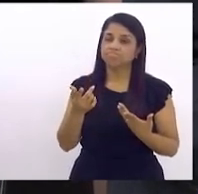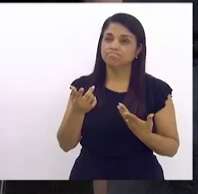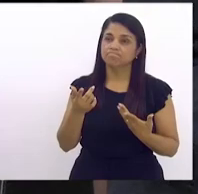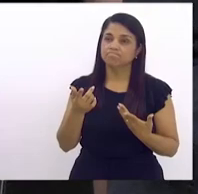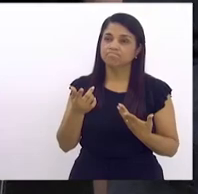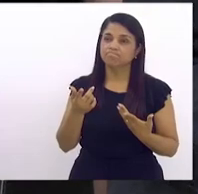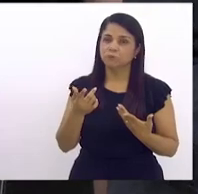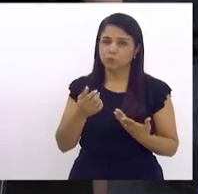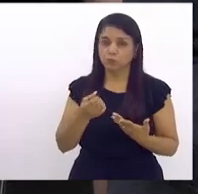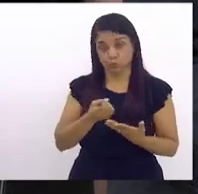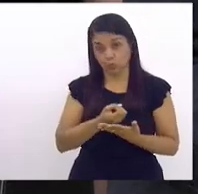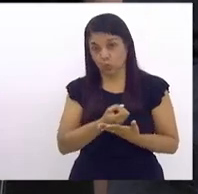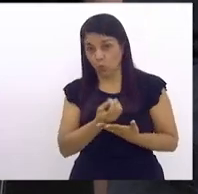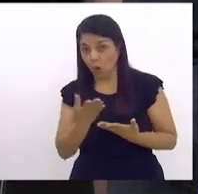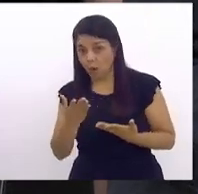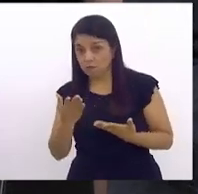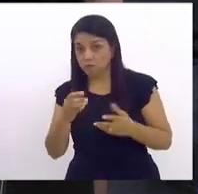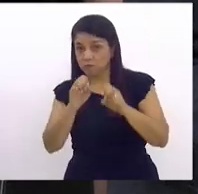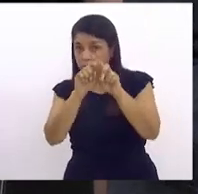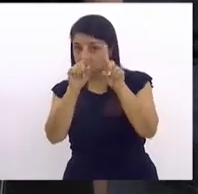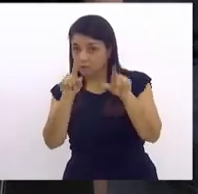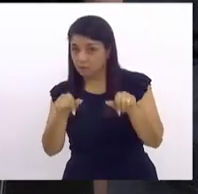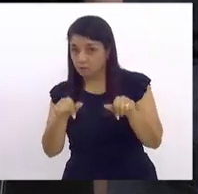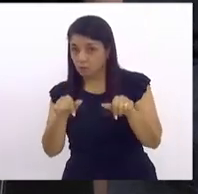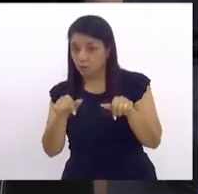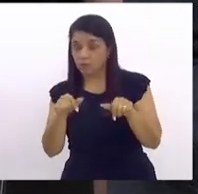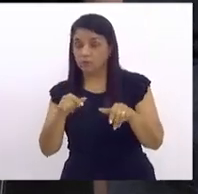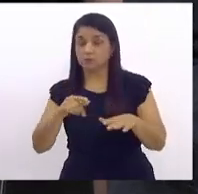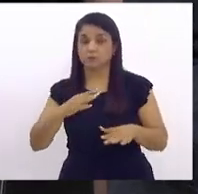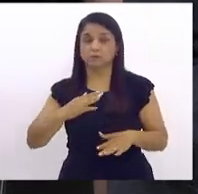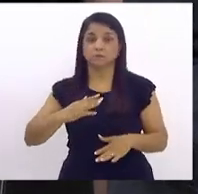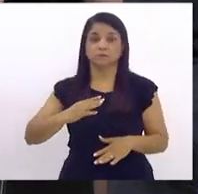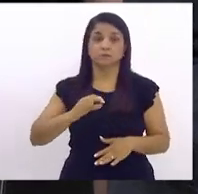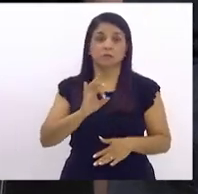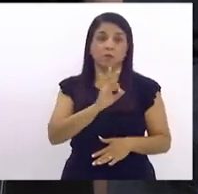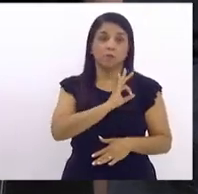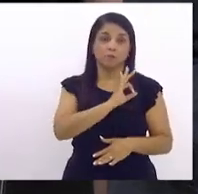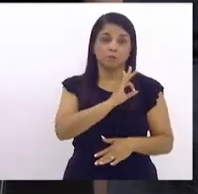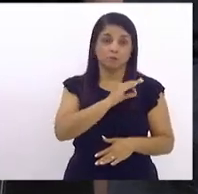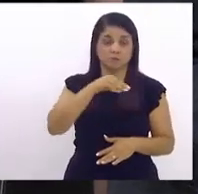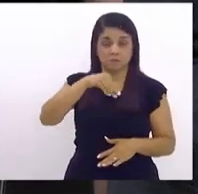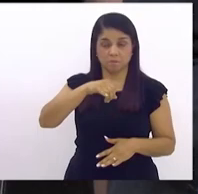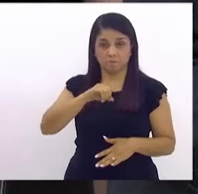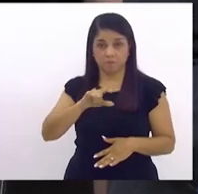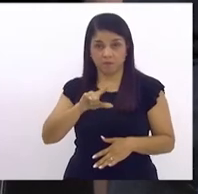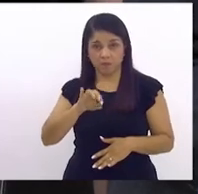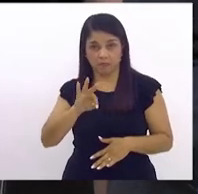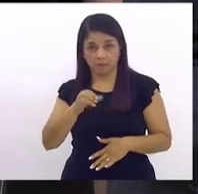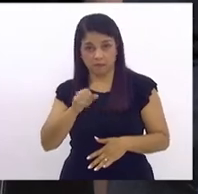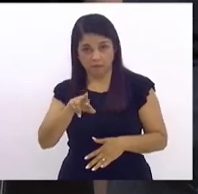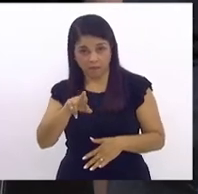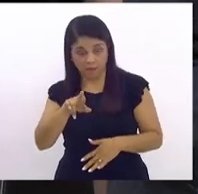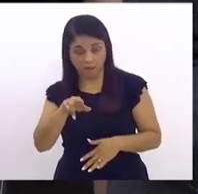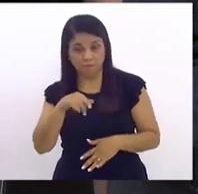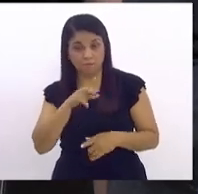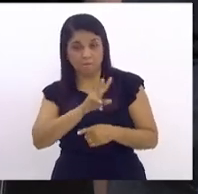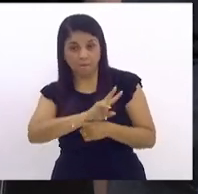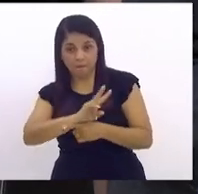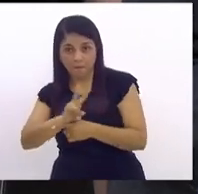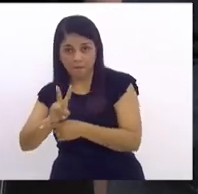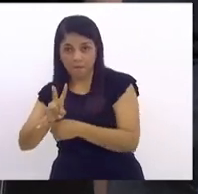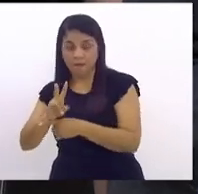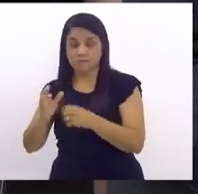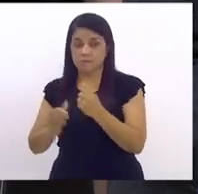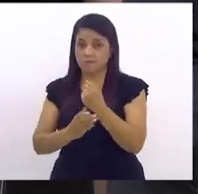do quantitativo, né, de servidores da carreira militar, para poder dar conta dessa vigilância, da segurança